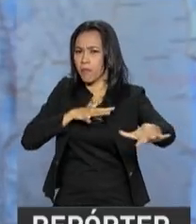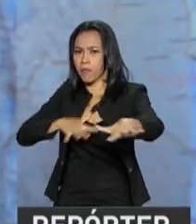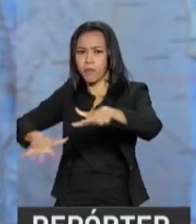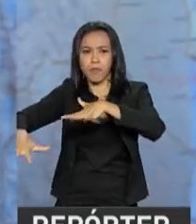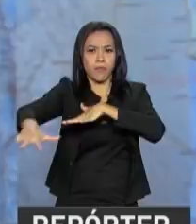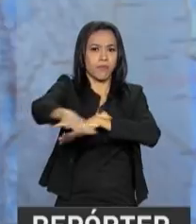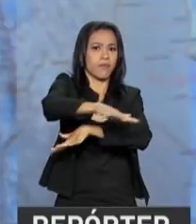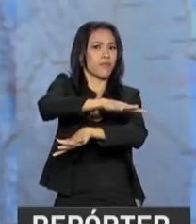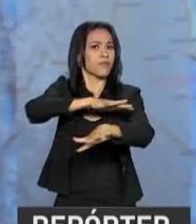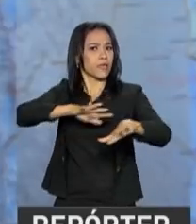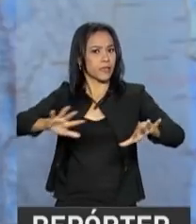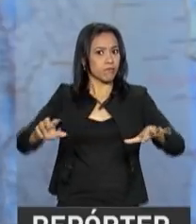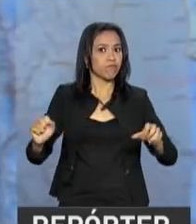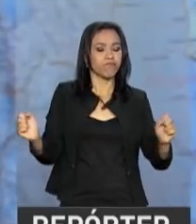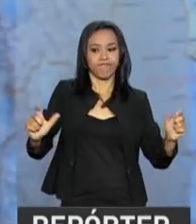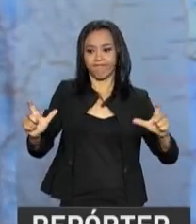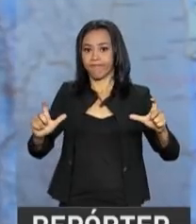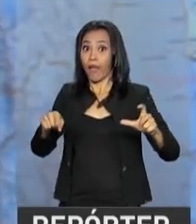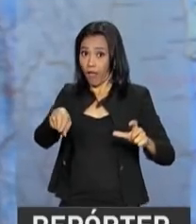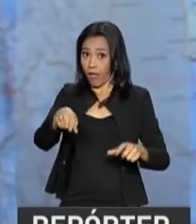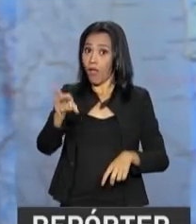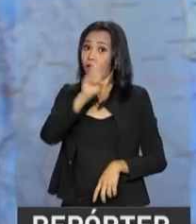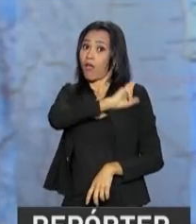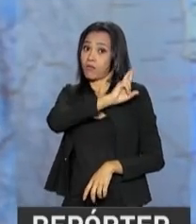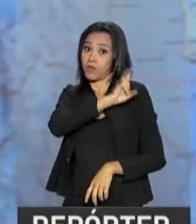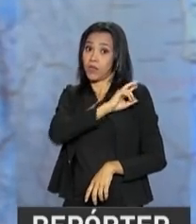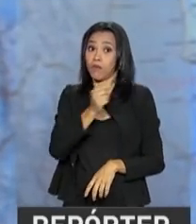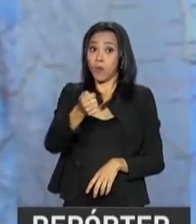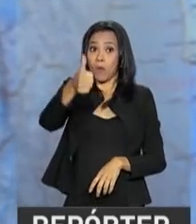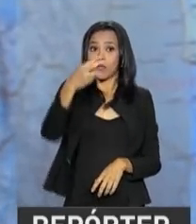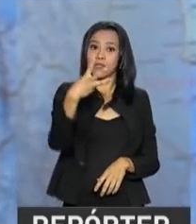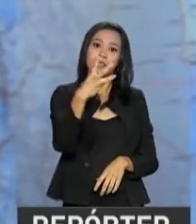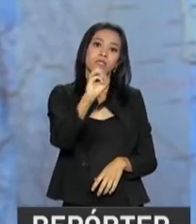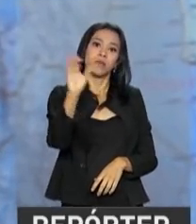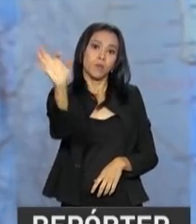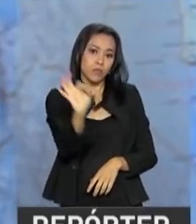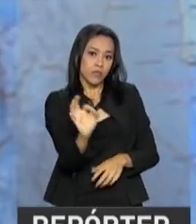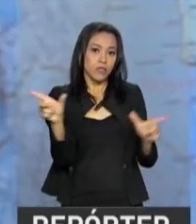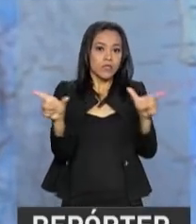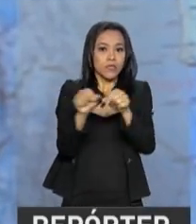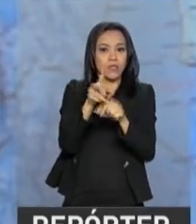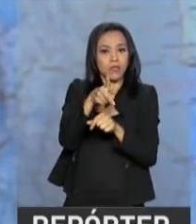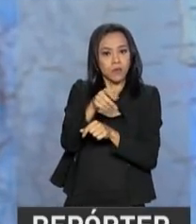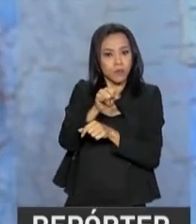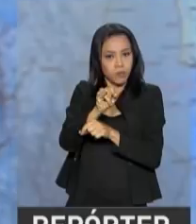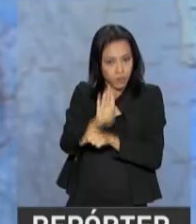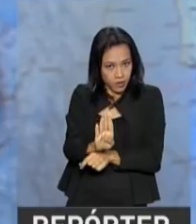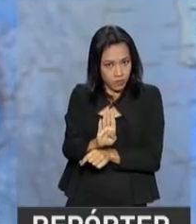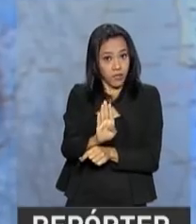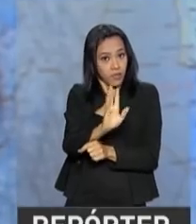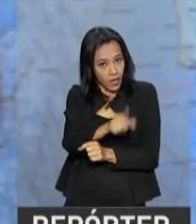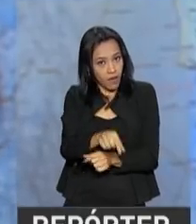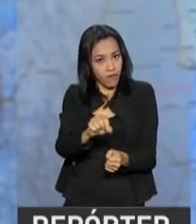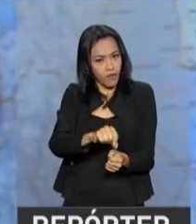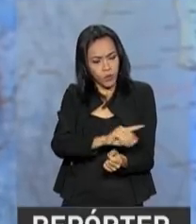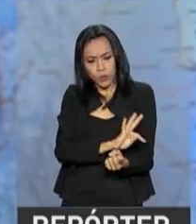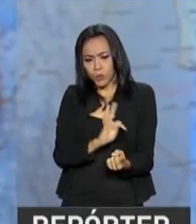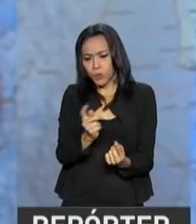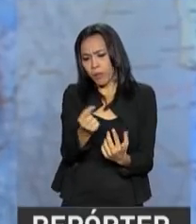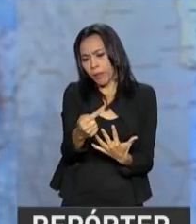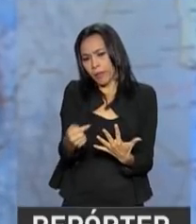ele é responsável quase 30 por cento do pib nacional quando a gente considerar todas as coisas que são feitas para a agricultura